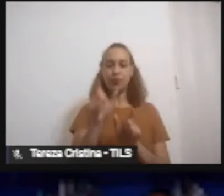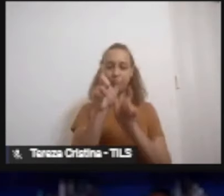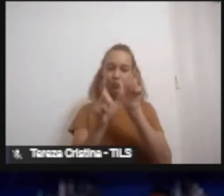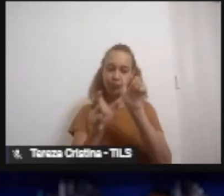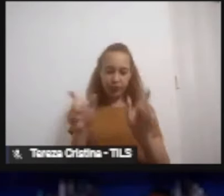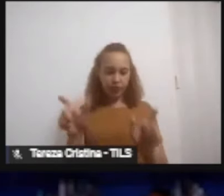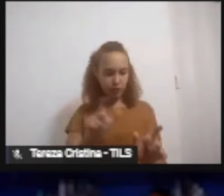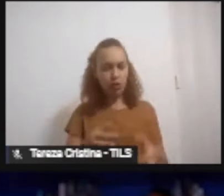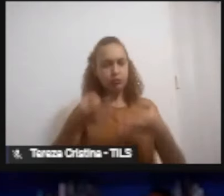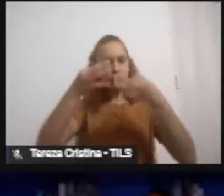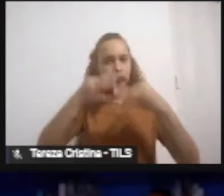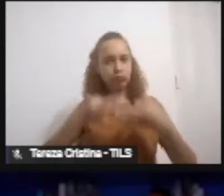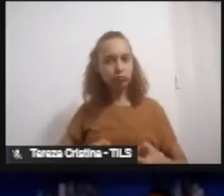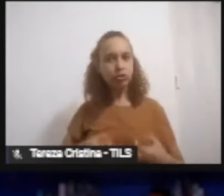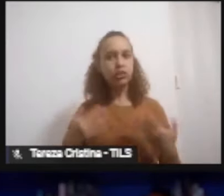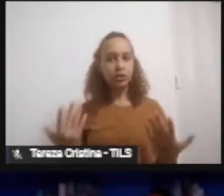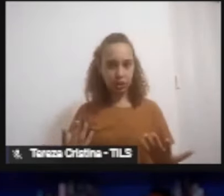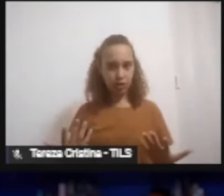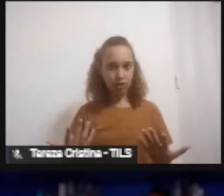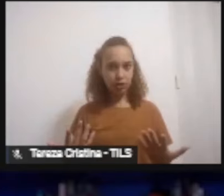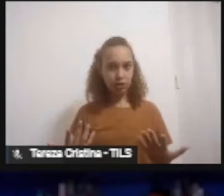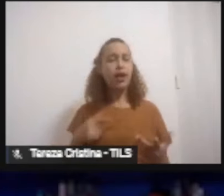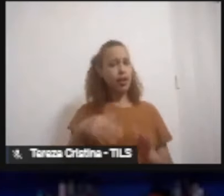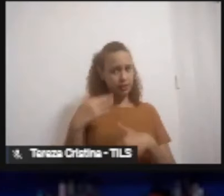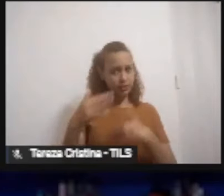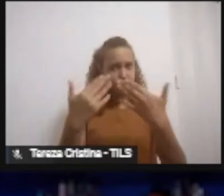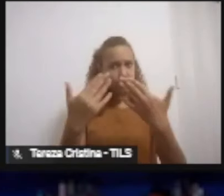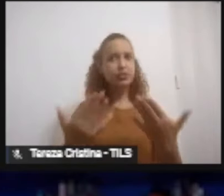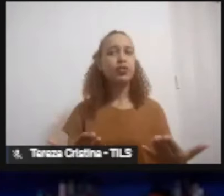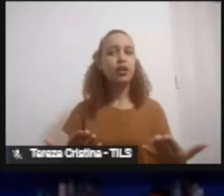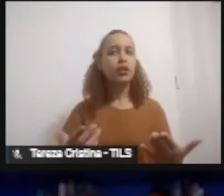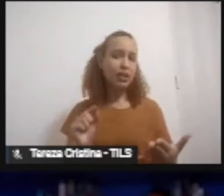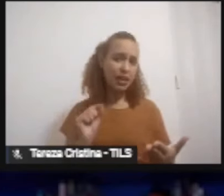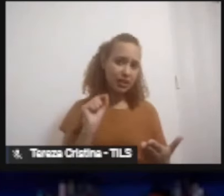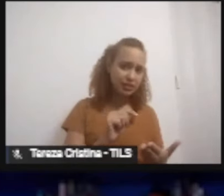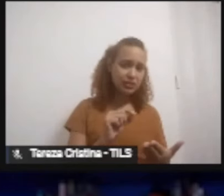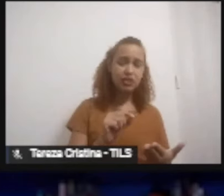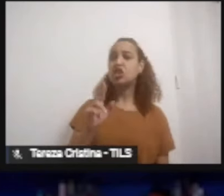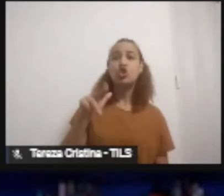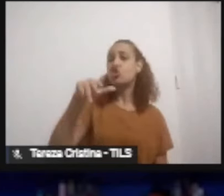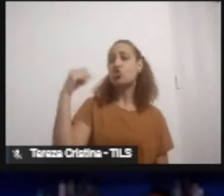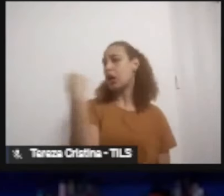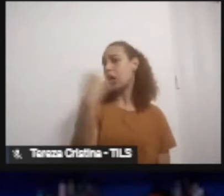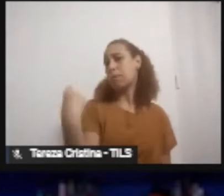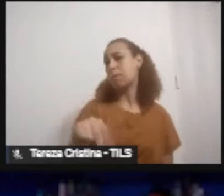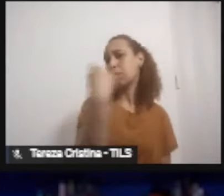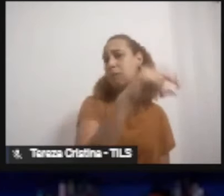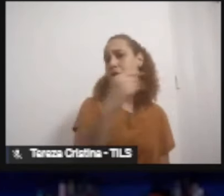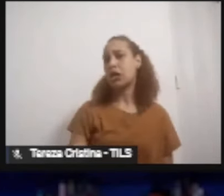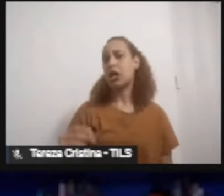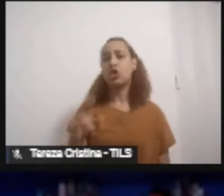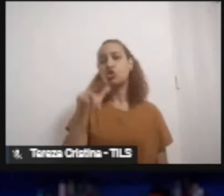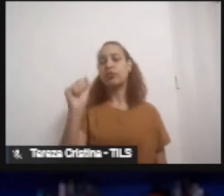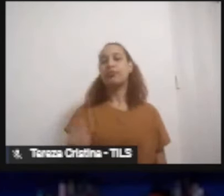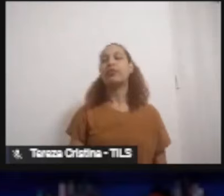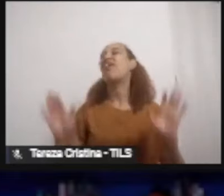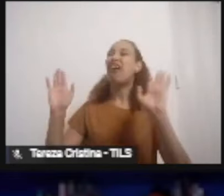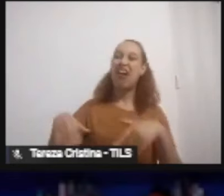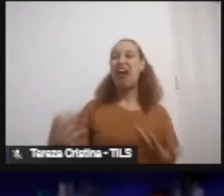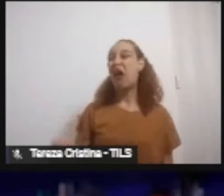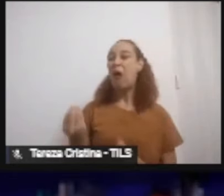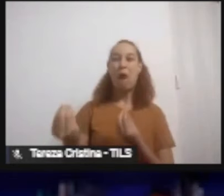nunca... elas também se desenvolveram dessa maneira sem apanhar, tá? Ah, Carol, mas como é que eu vou fazer?